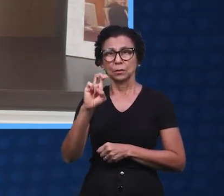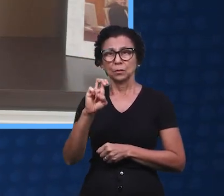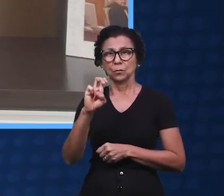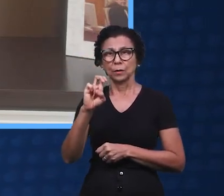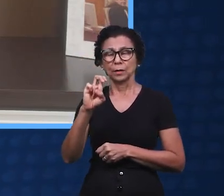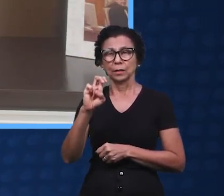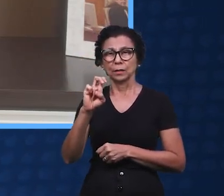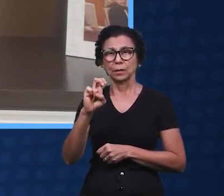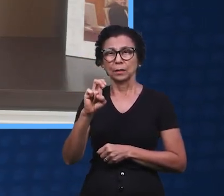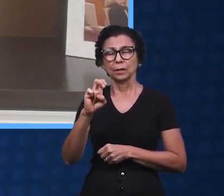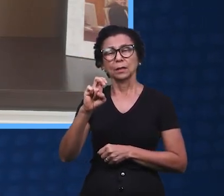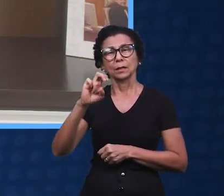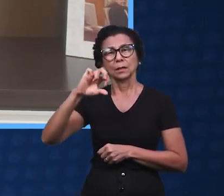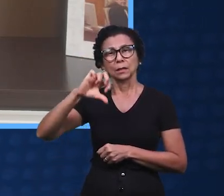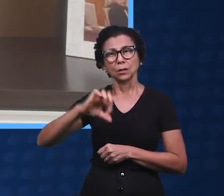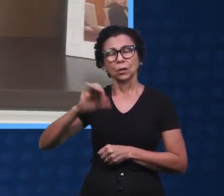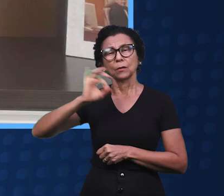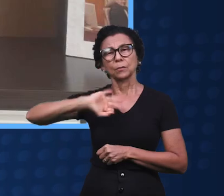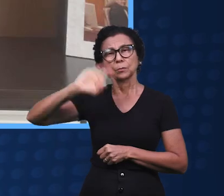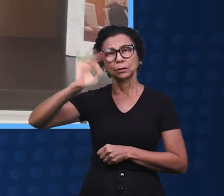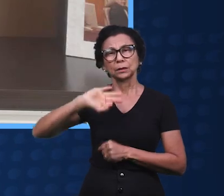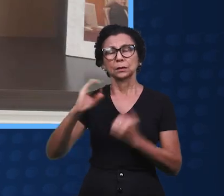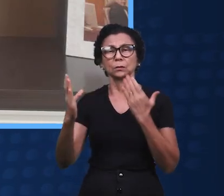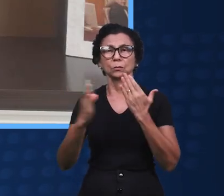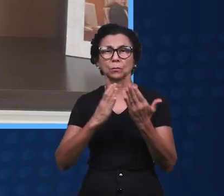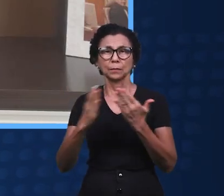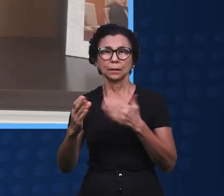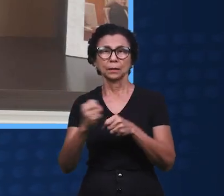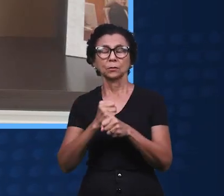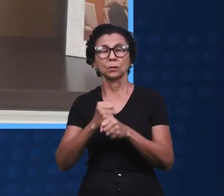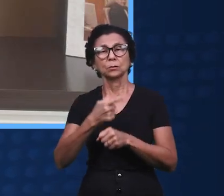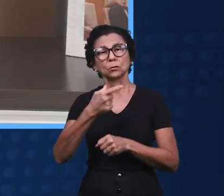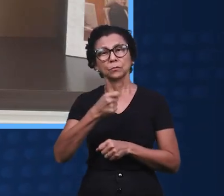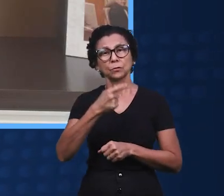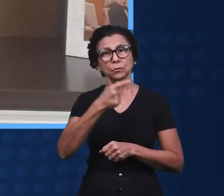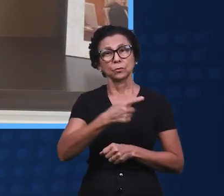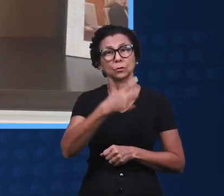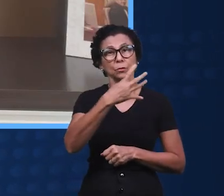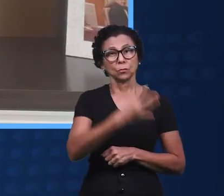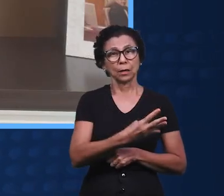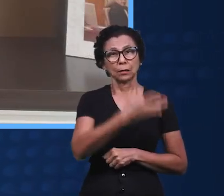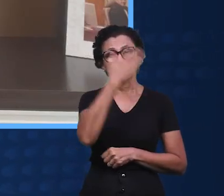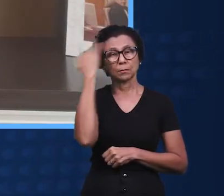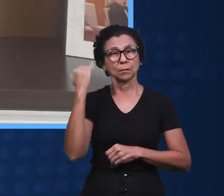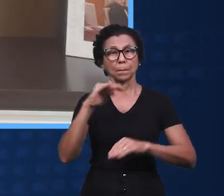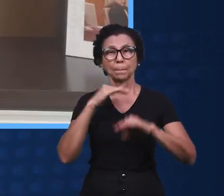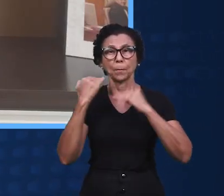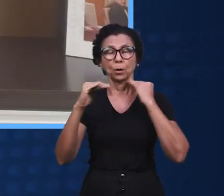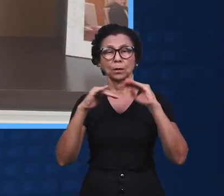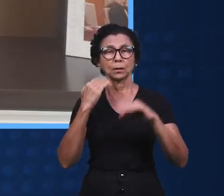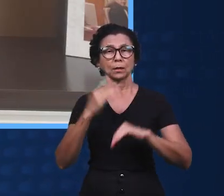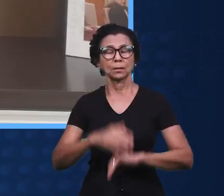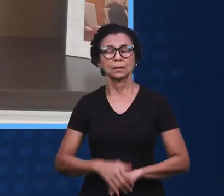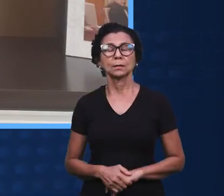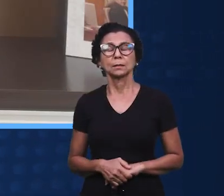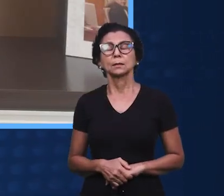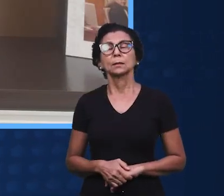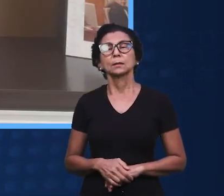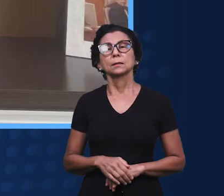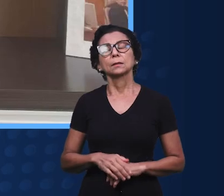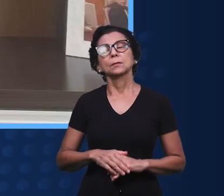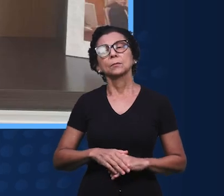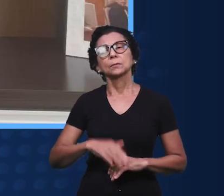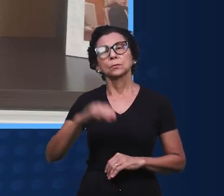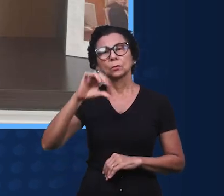nos óbitos quando comparado em 2024 e mais de 92%